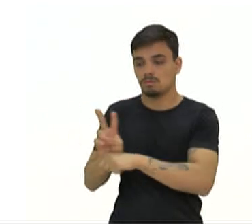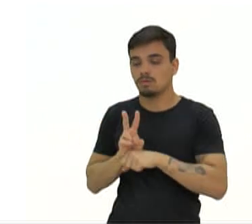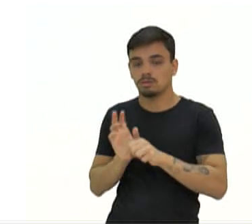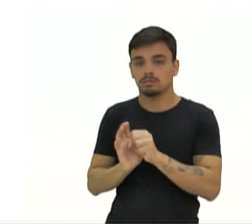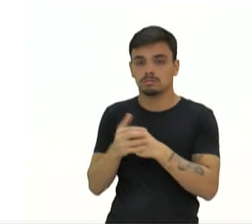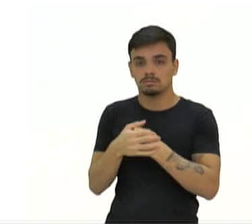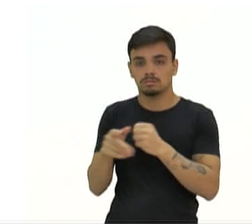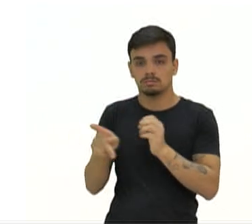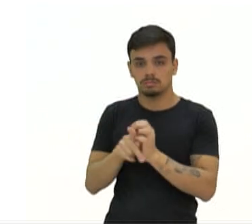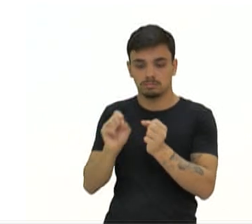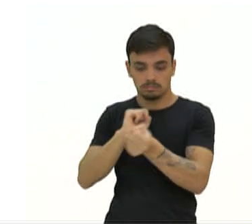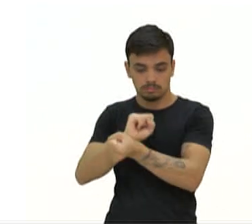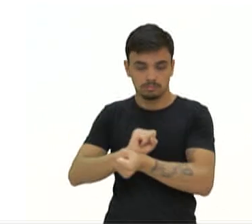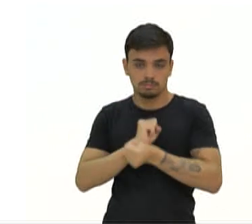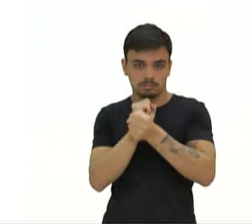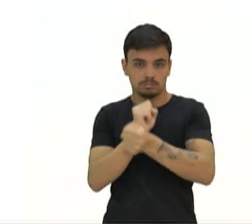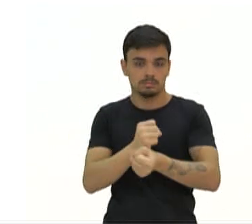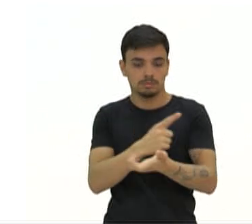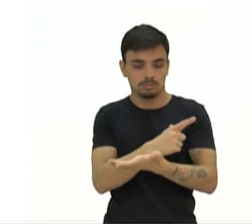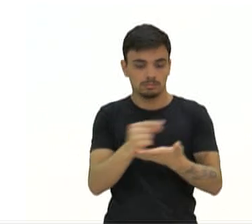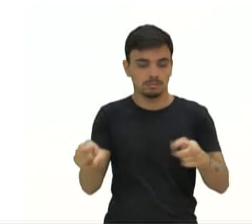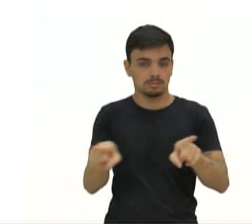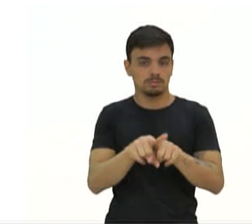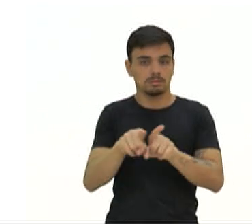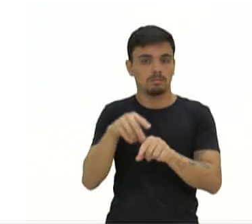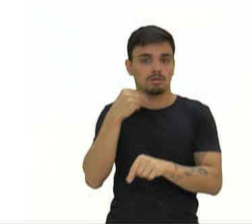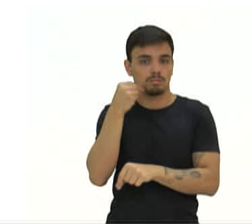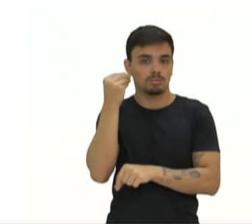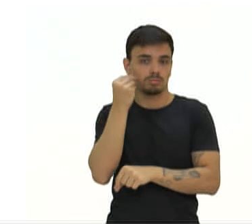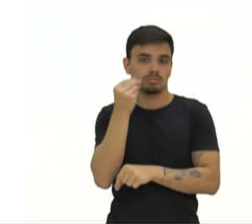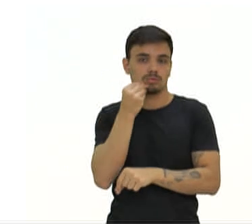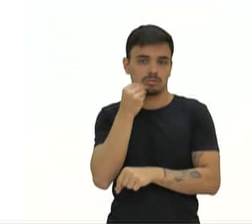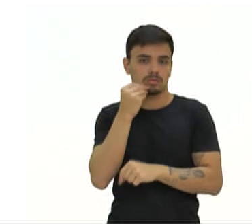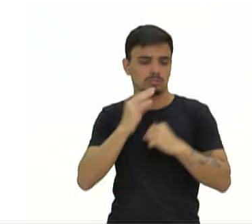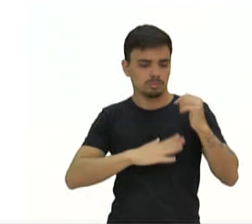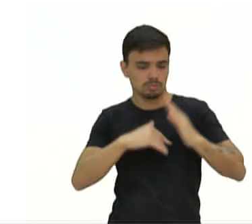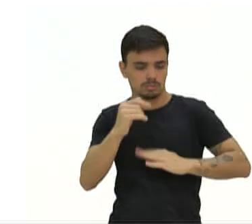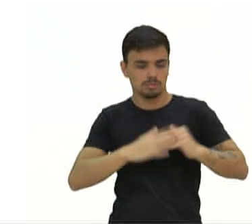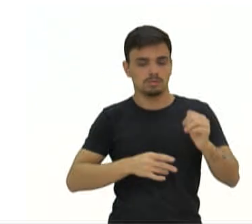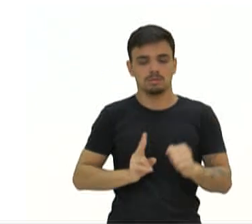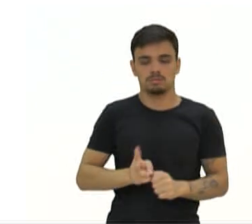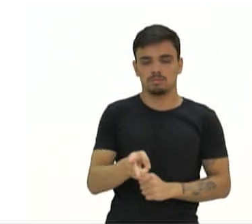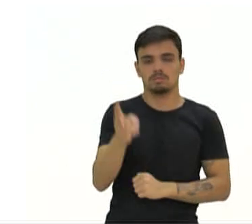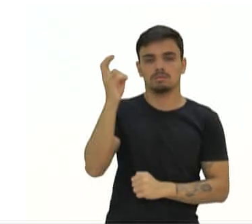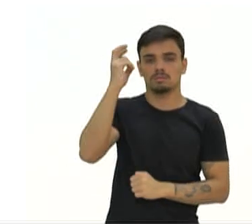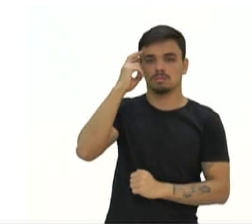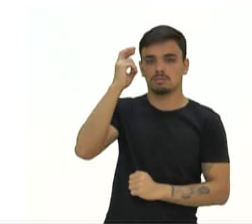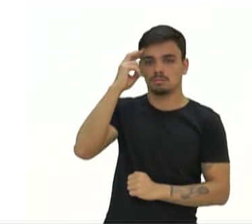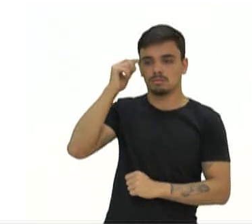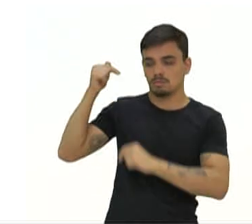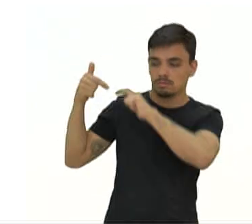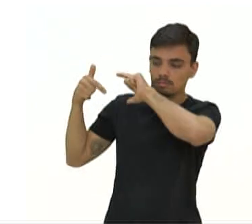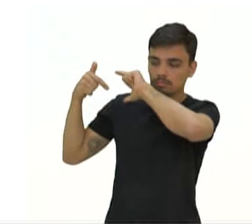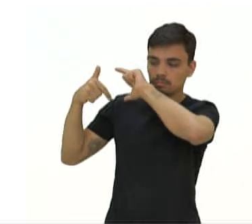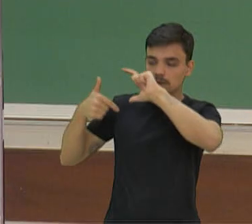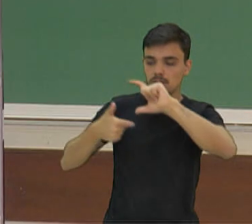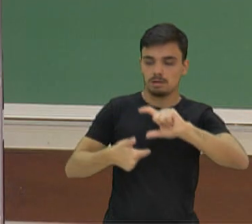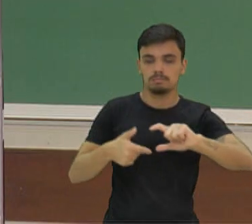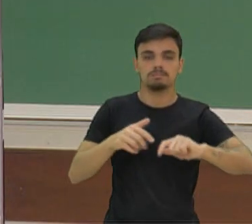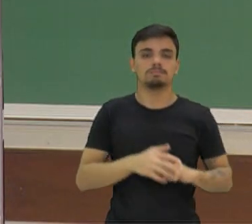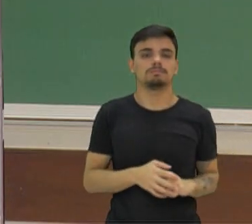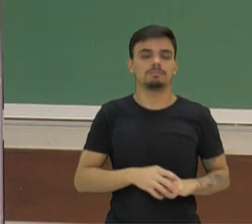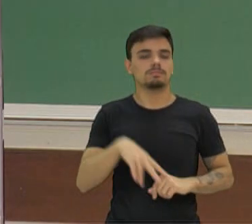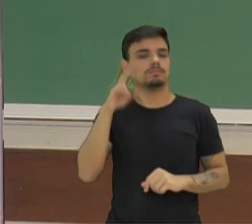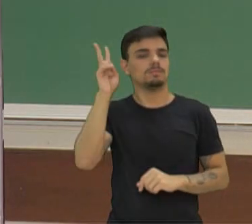que, ao fugirem, que fugiam, e a oportunidade de produzirem e manterem sua cultura e tradições. Então, lembrando que não